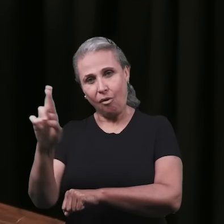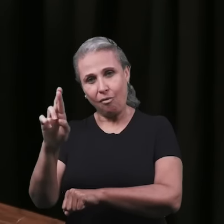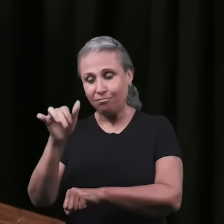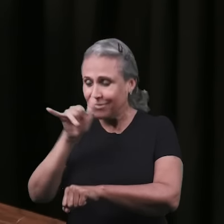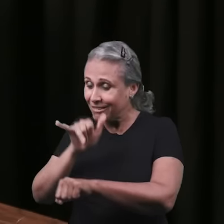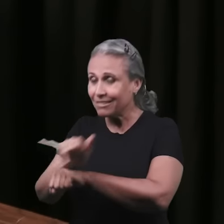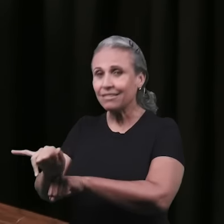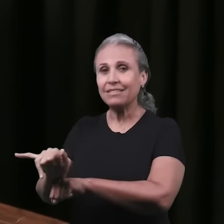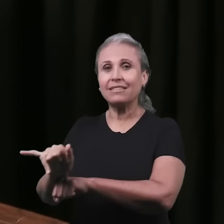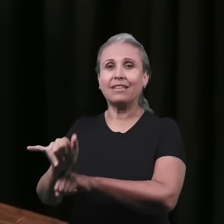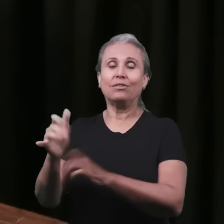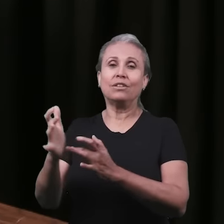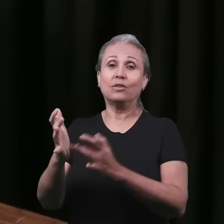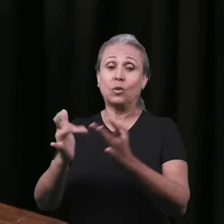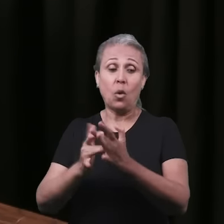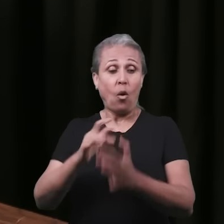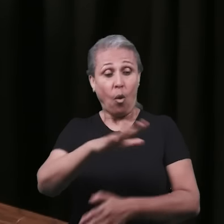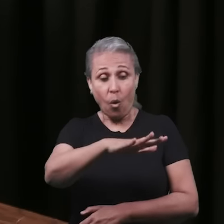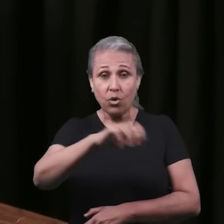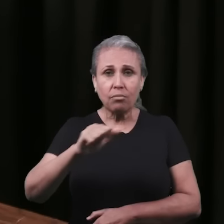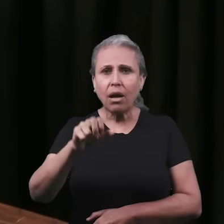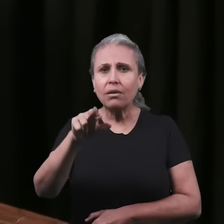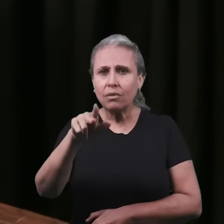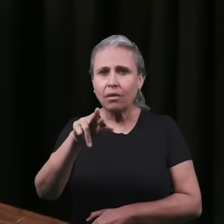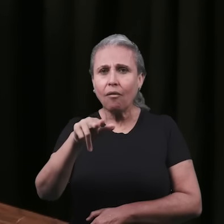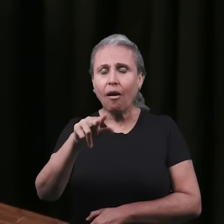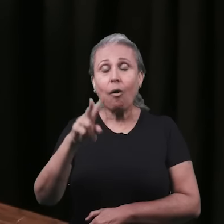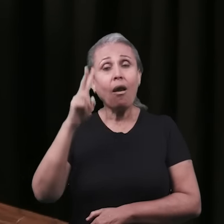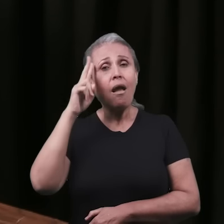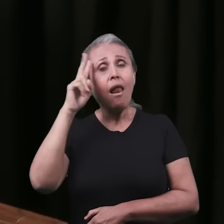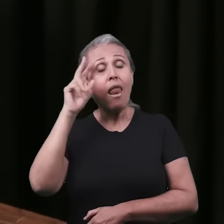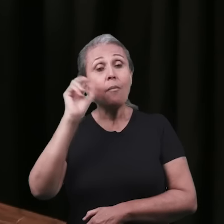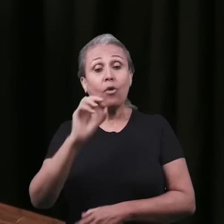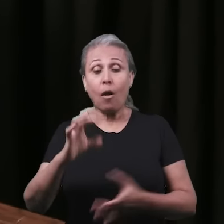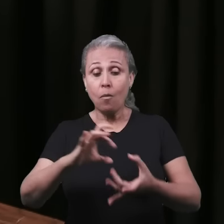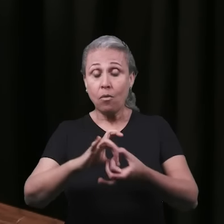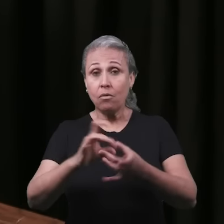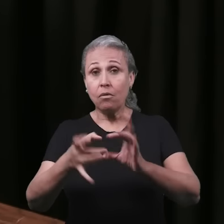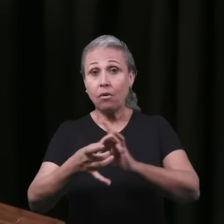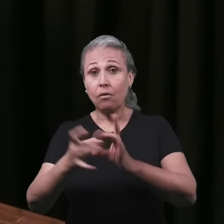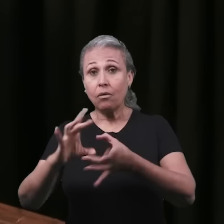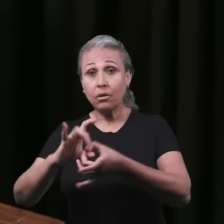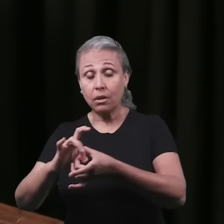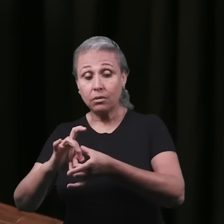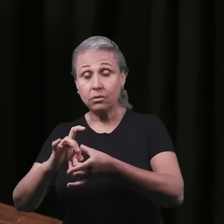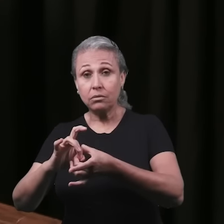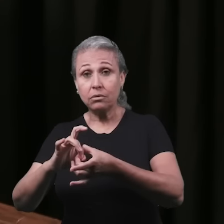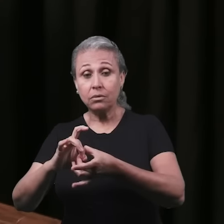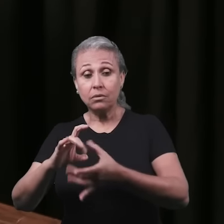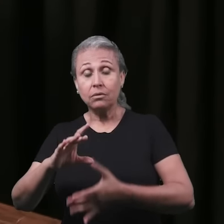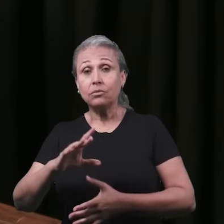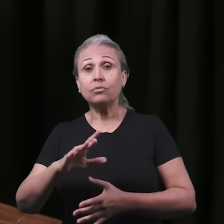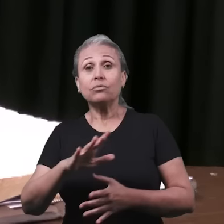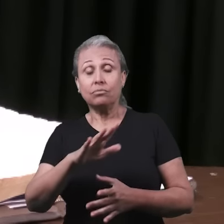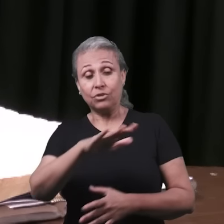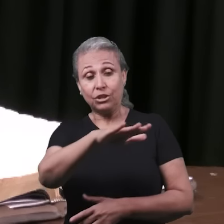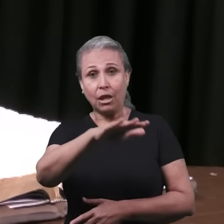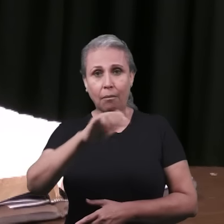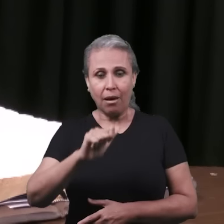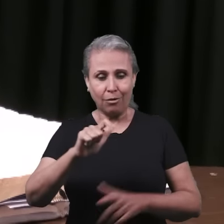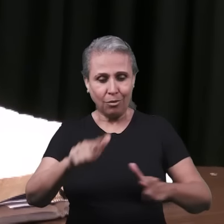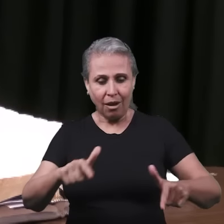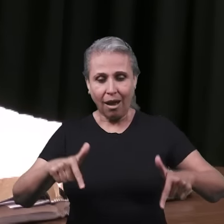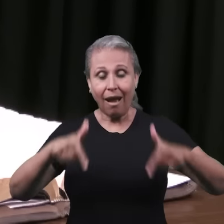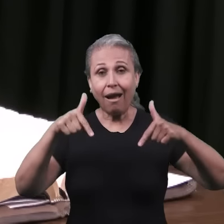o chamado ele foi o mesmo que todos os outros, né, e nos lembra o contexto do chamado, ato e processo. O que